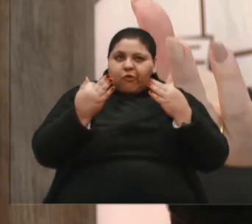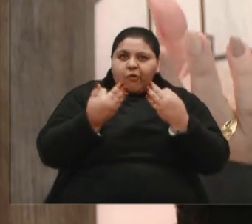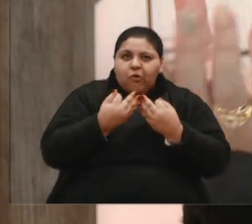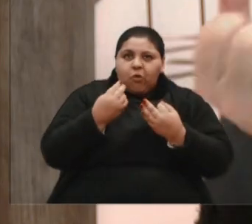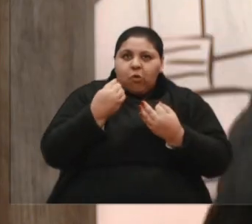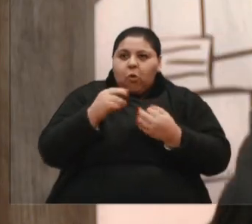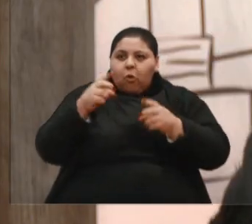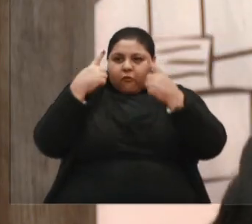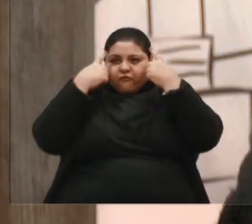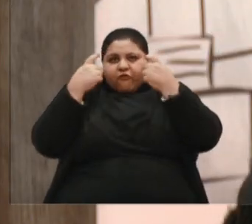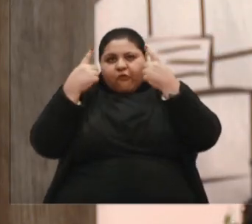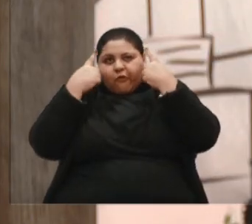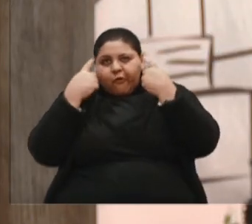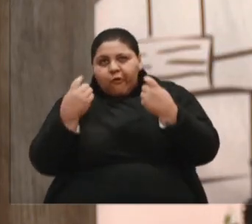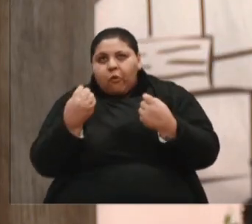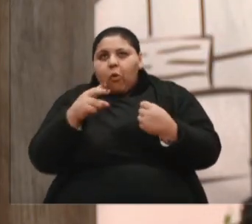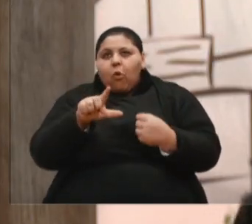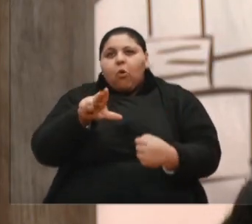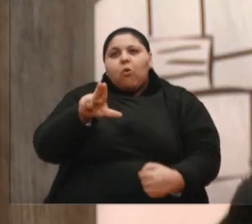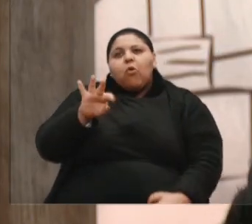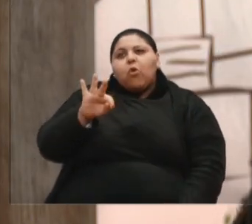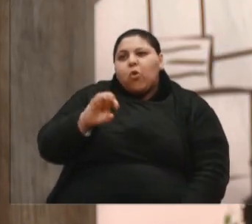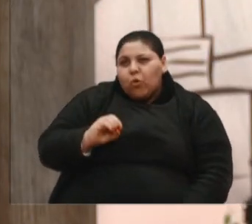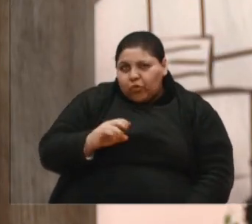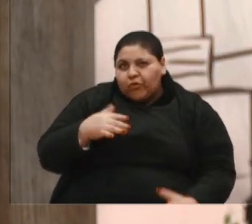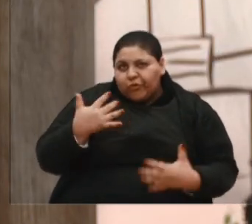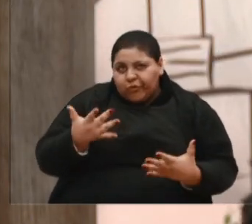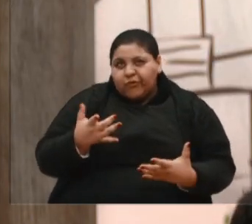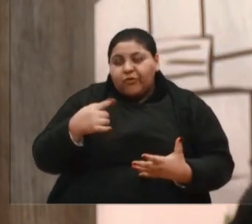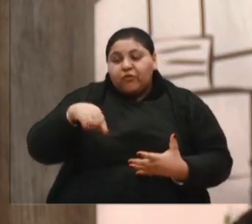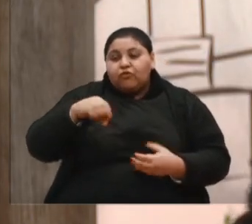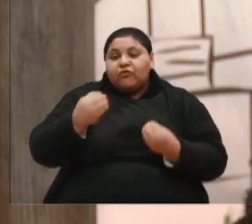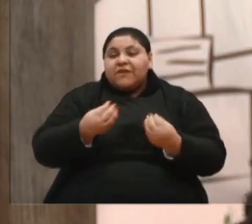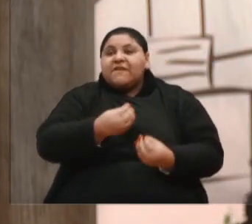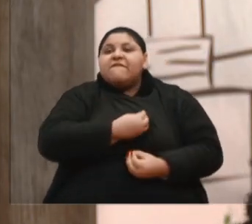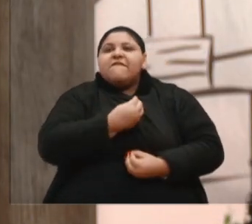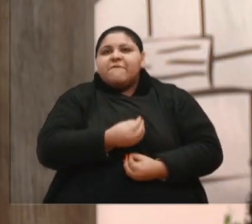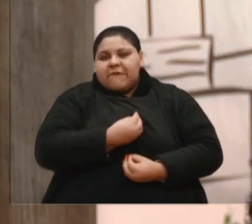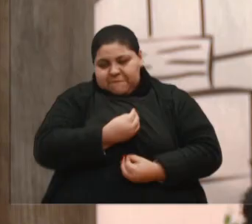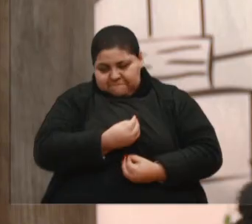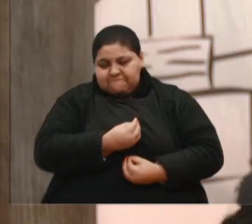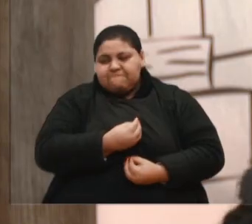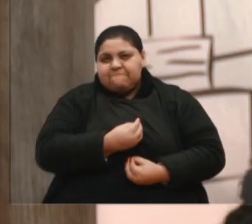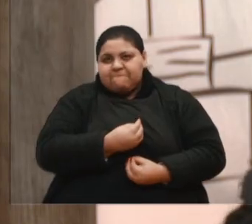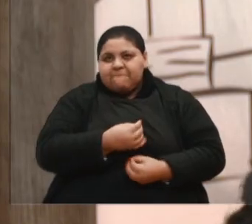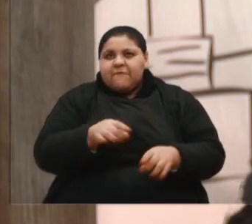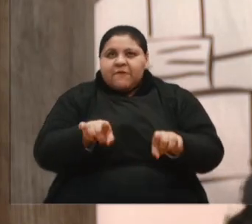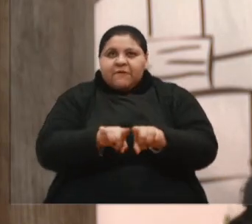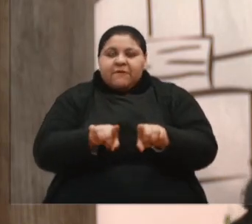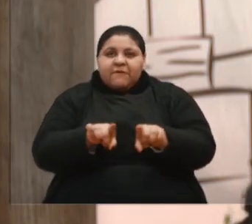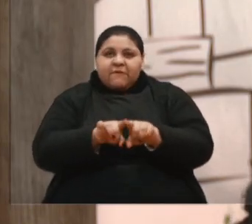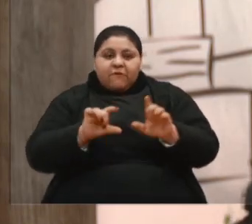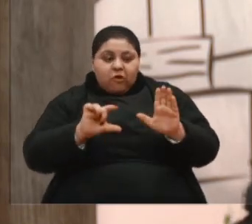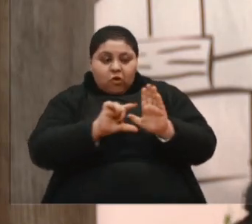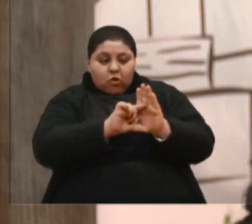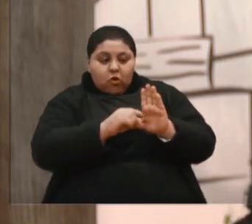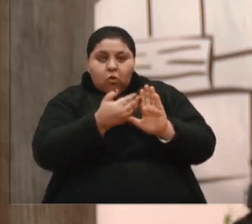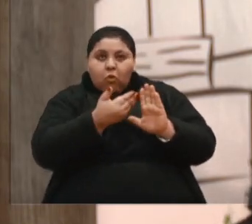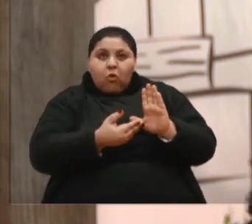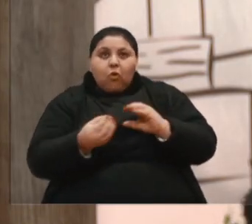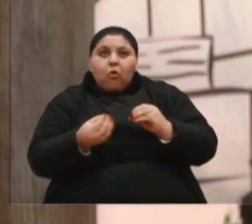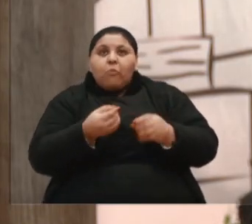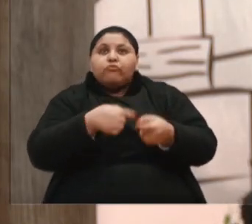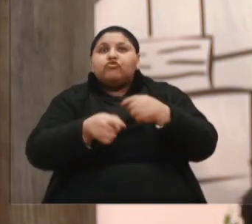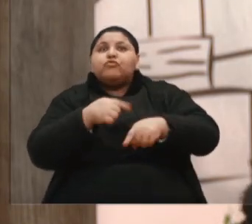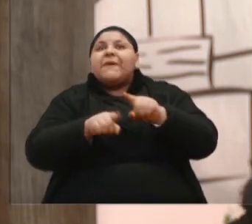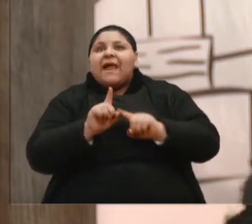ou família, ou violência, ou luto, né? Das questões que elas viveram, e aí elas trazem no seu